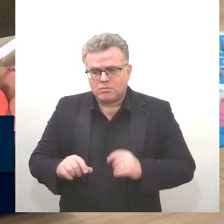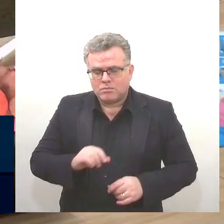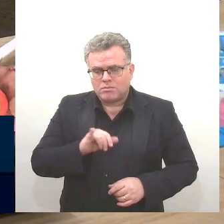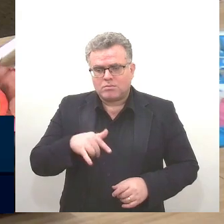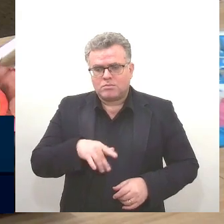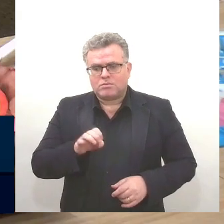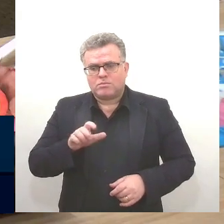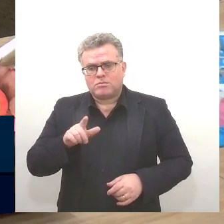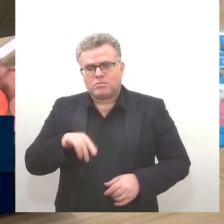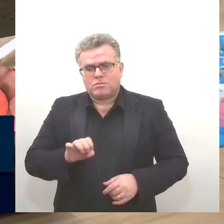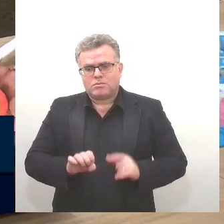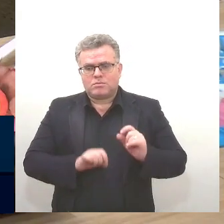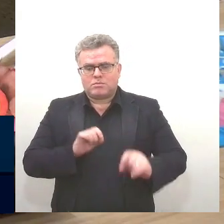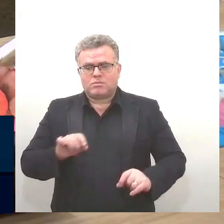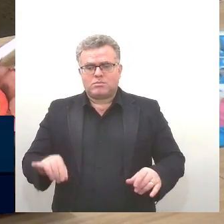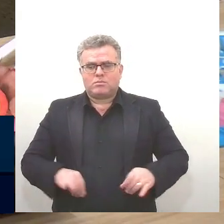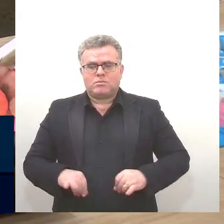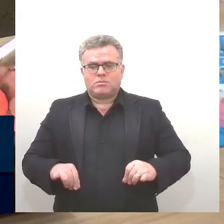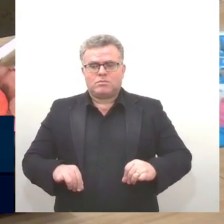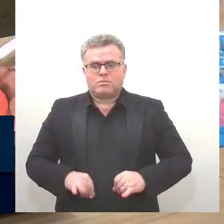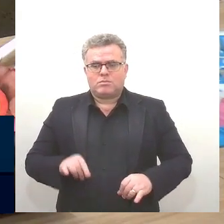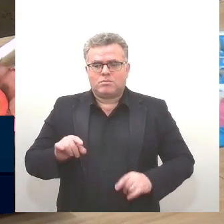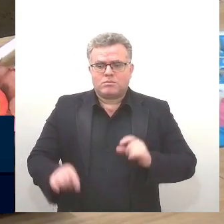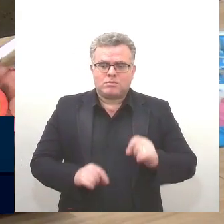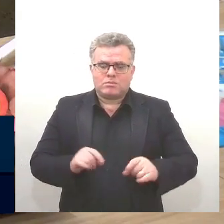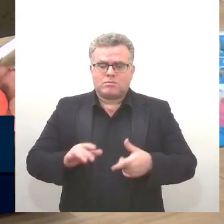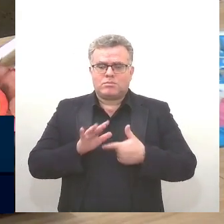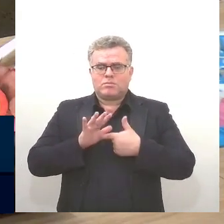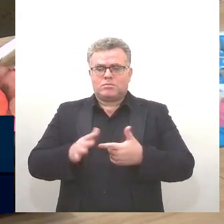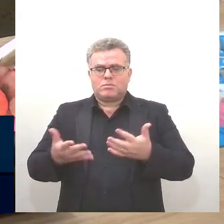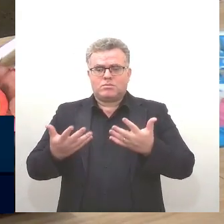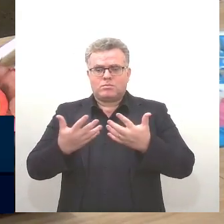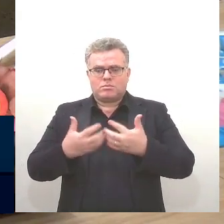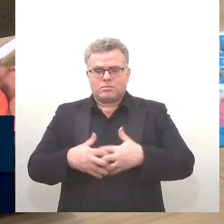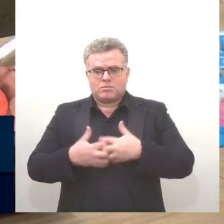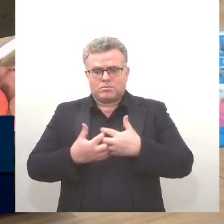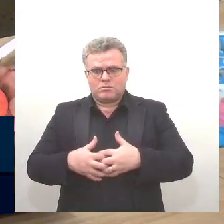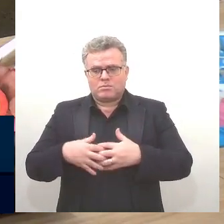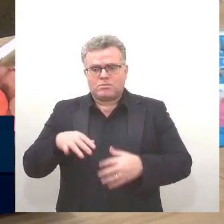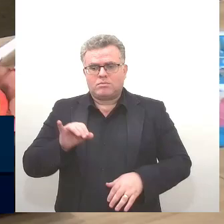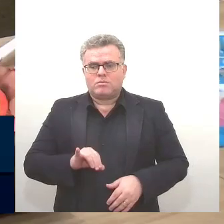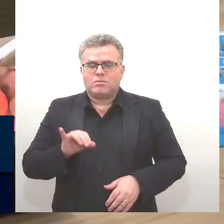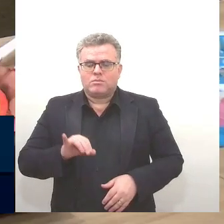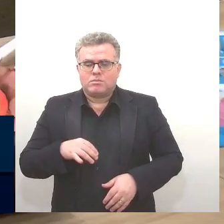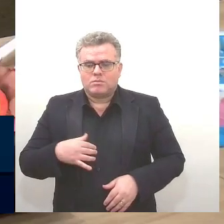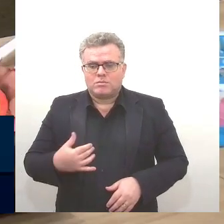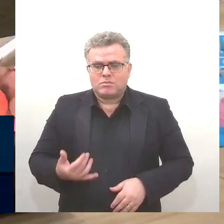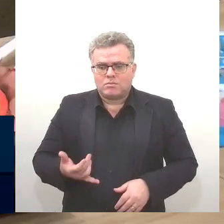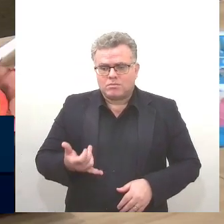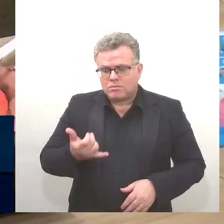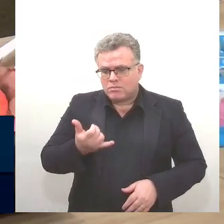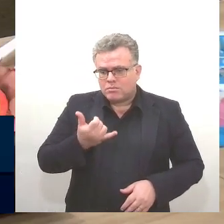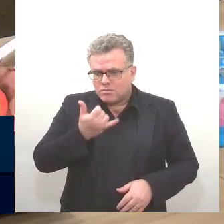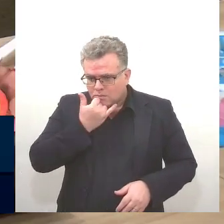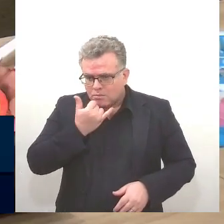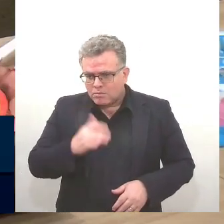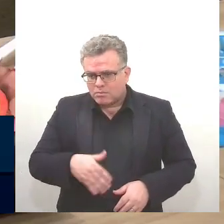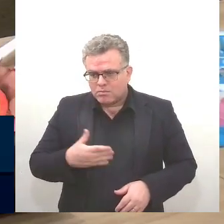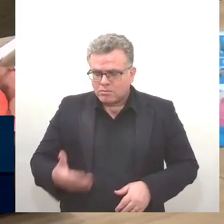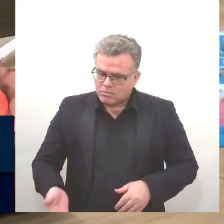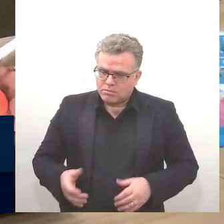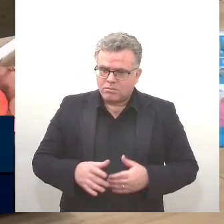sofreu e trazer uma reflexão aqui muito importante porque infelizmente eh Sérgio